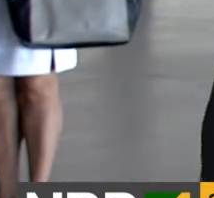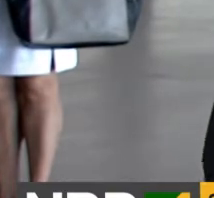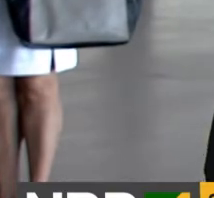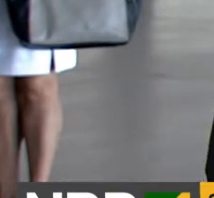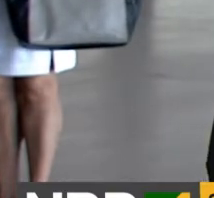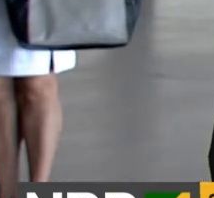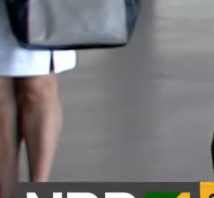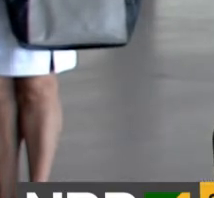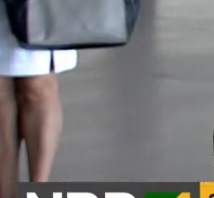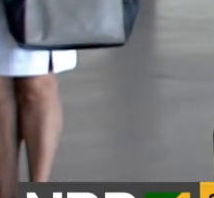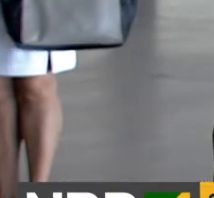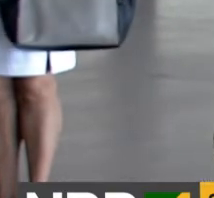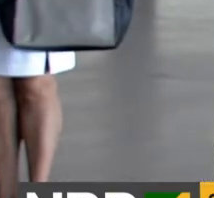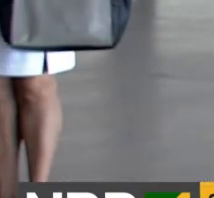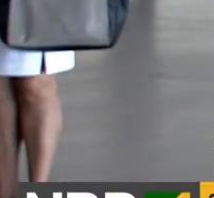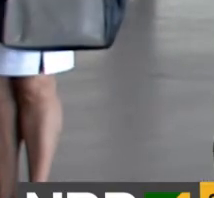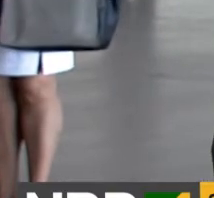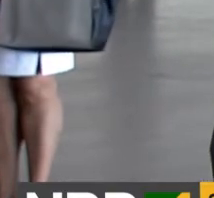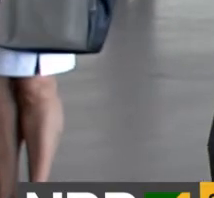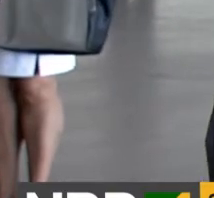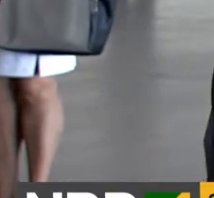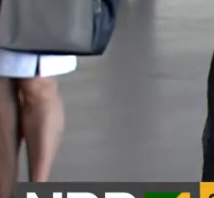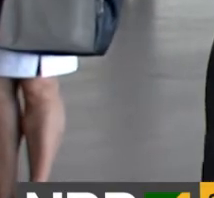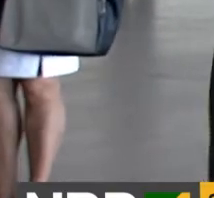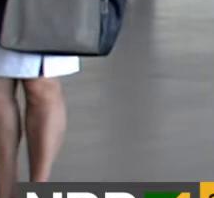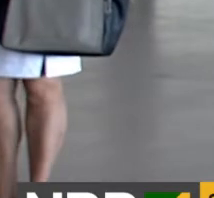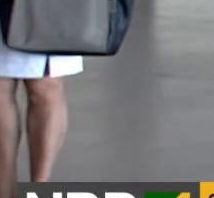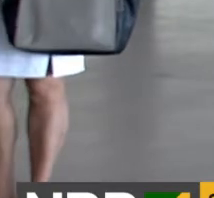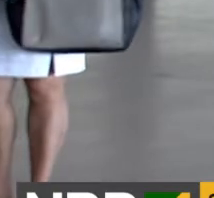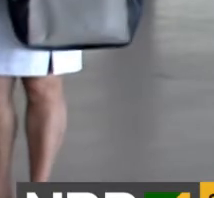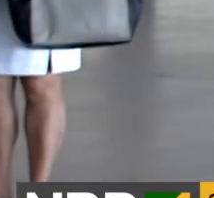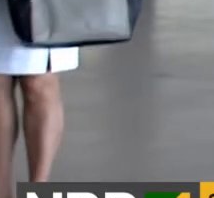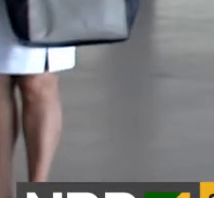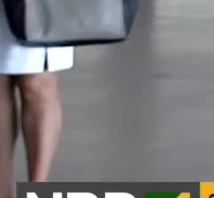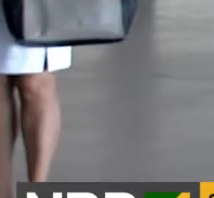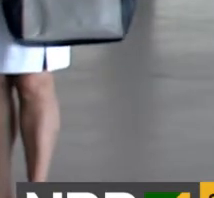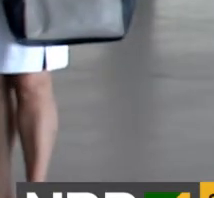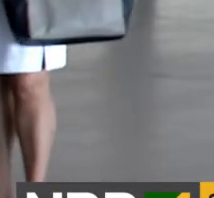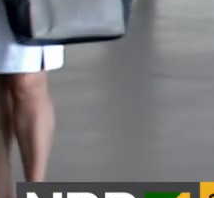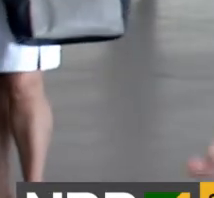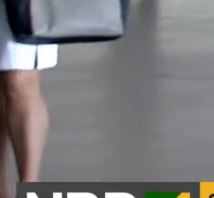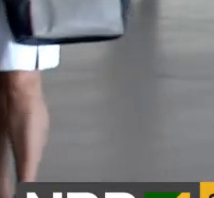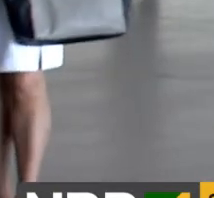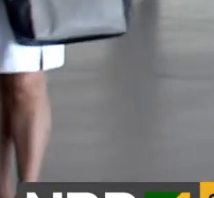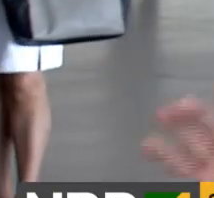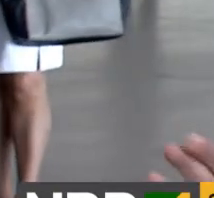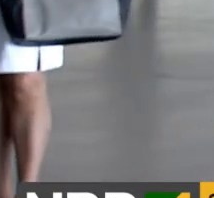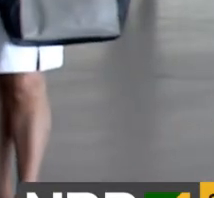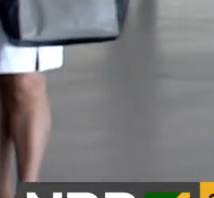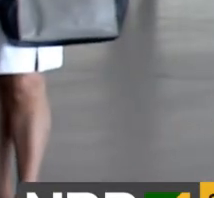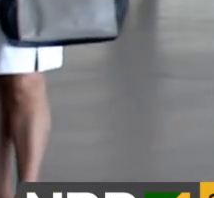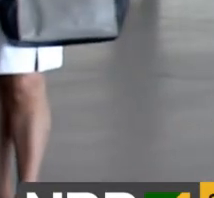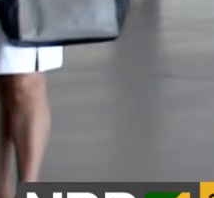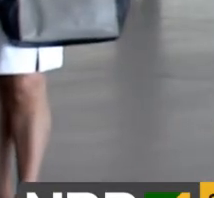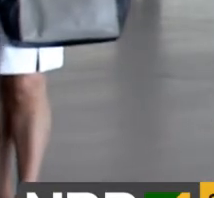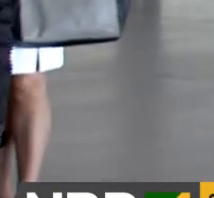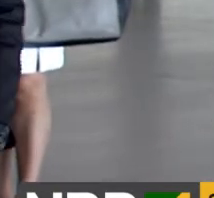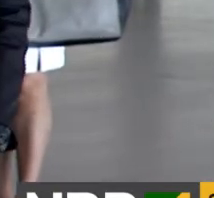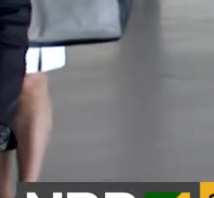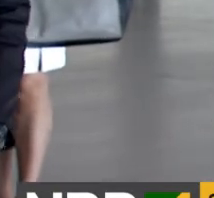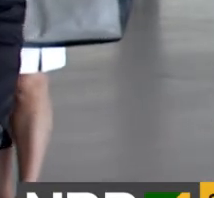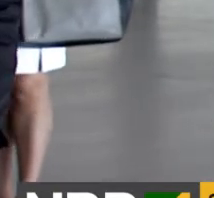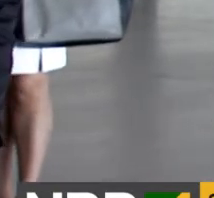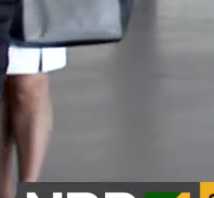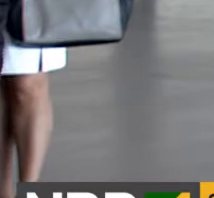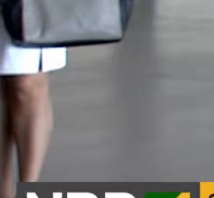preparado para que agora, sob a presidência do presidente do Paraguai, o Mercosul consiga fechar em definitivo o acordo com a União